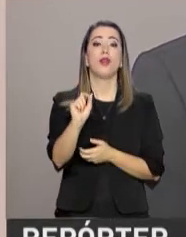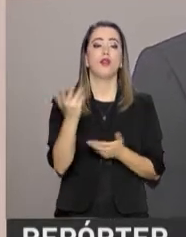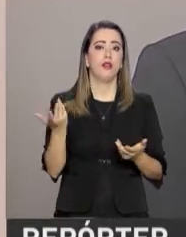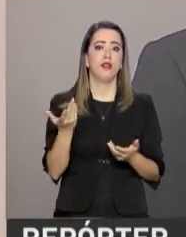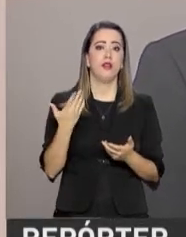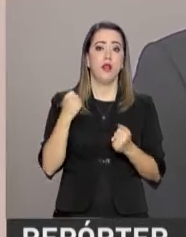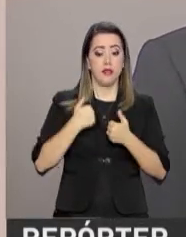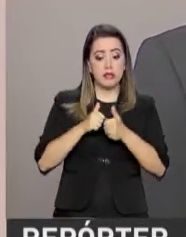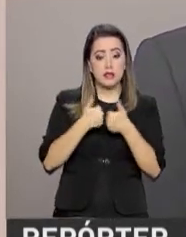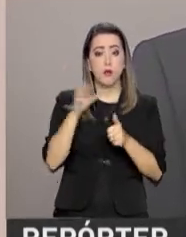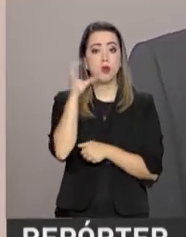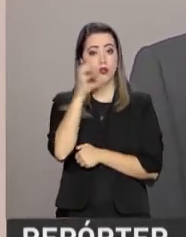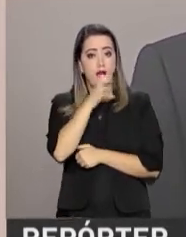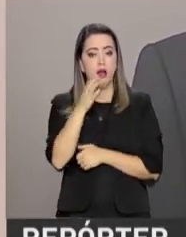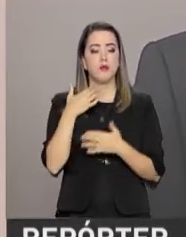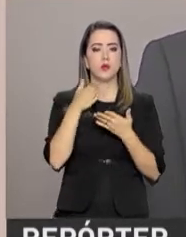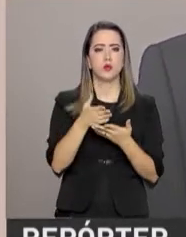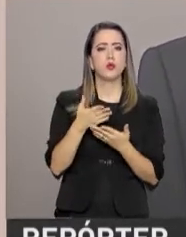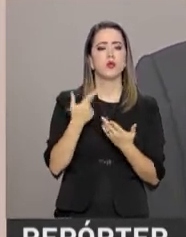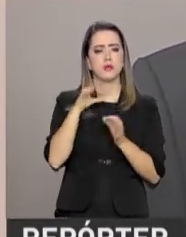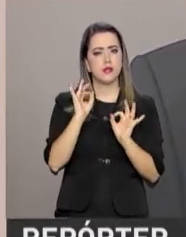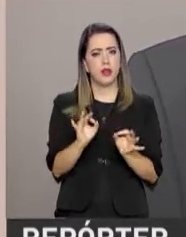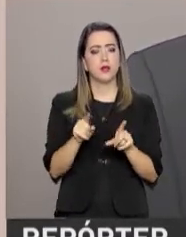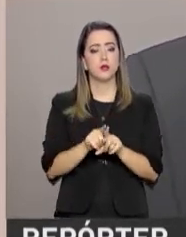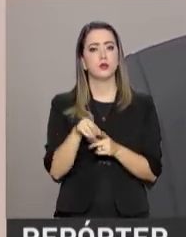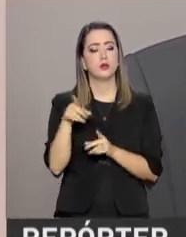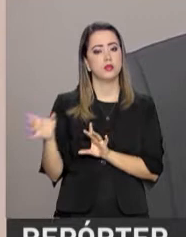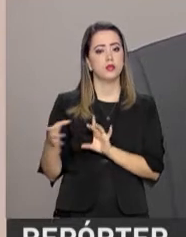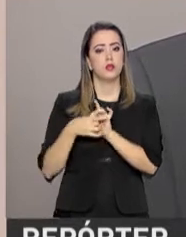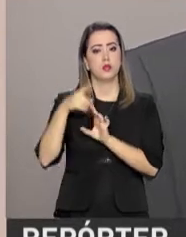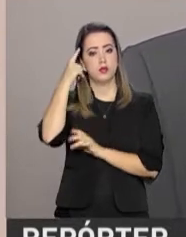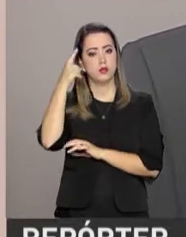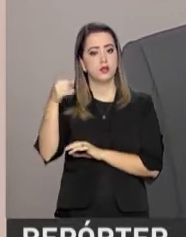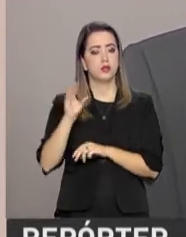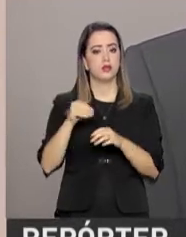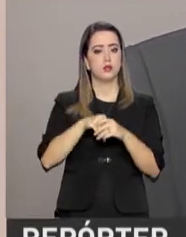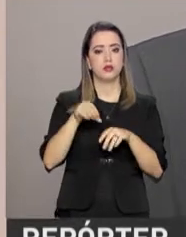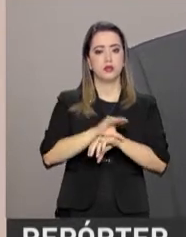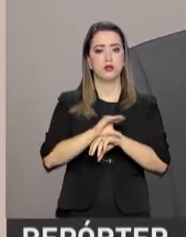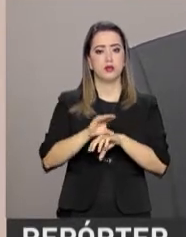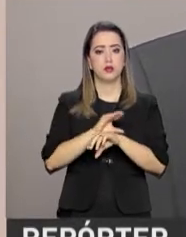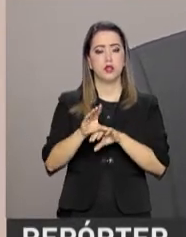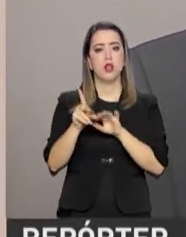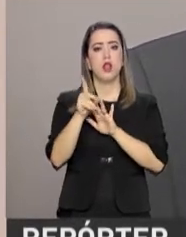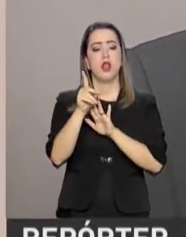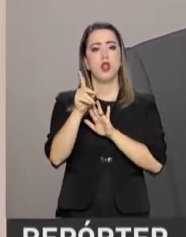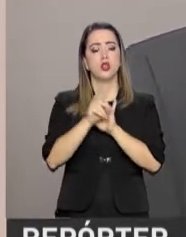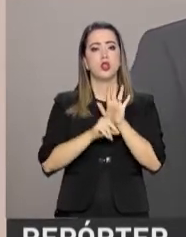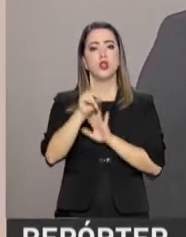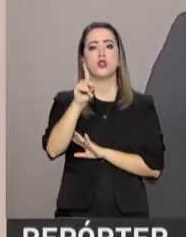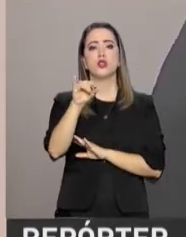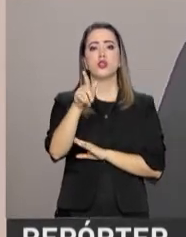né está muito ligado à idéia interessante a ideia é constitucional da dignidade da pessoa humana